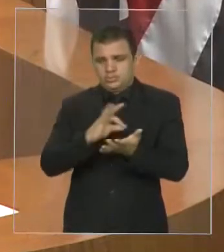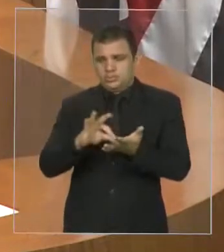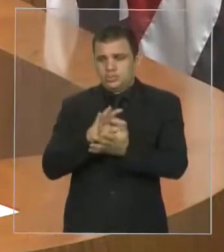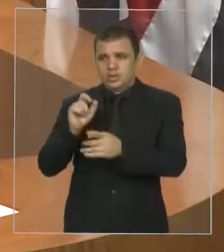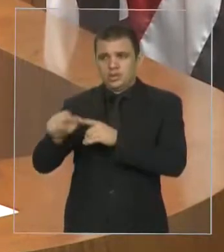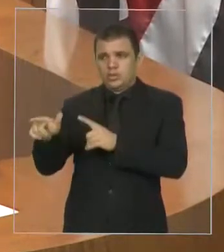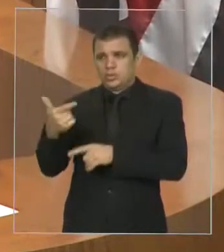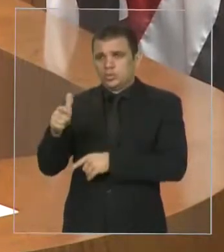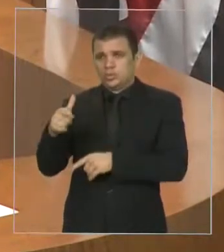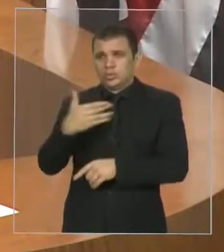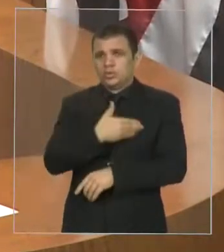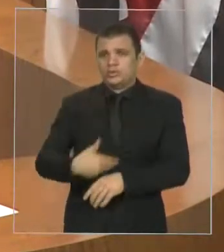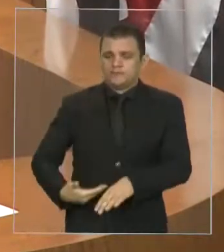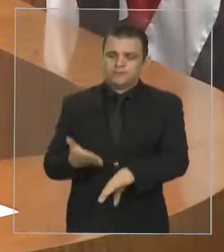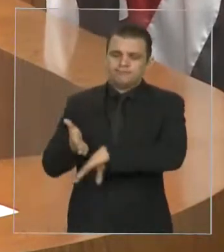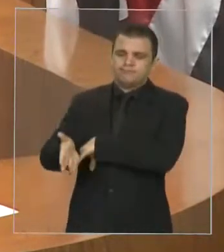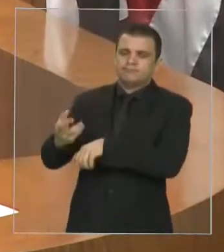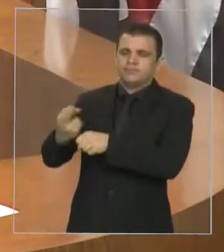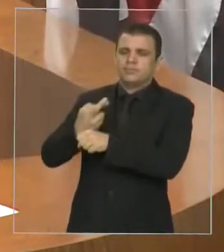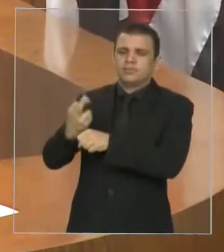Primeira pergunta que precisa ser respondida.